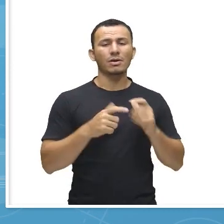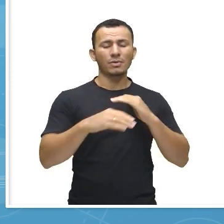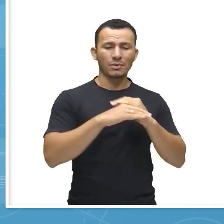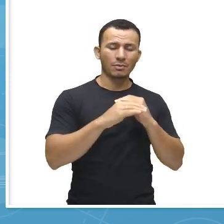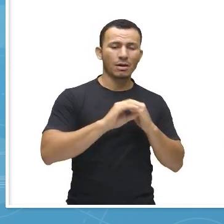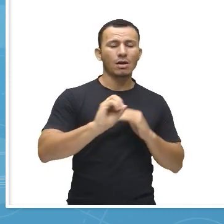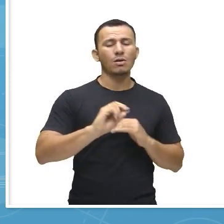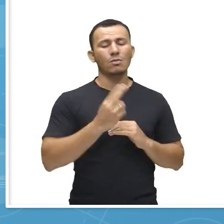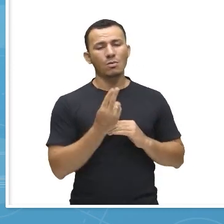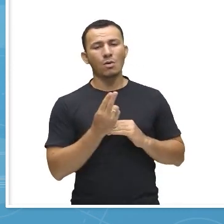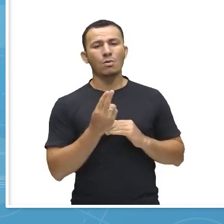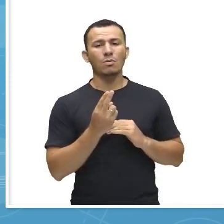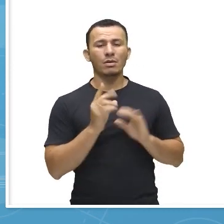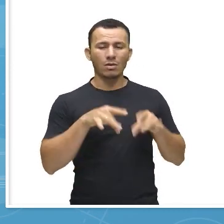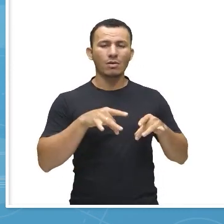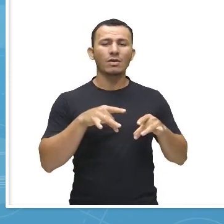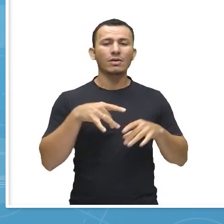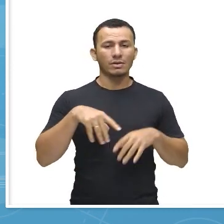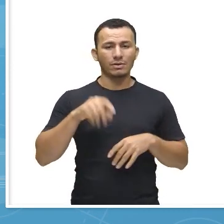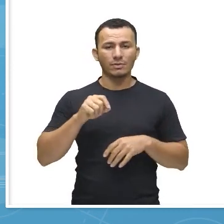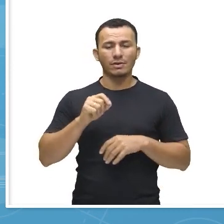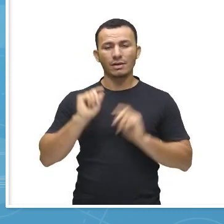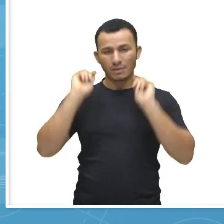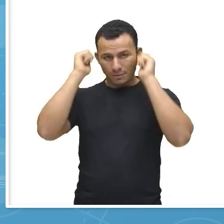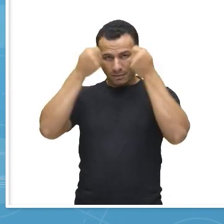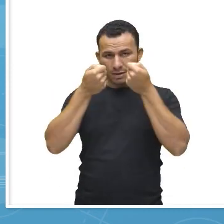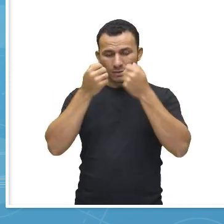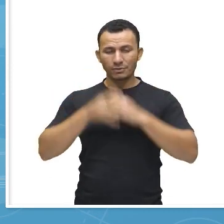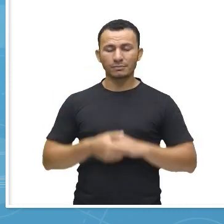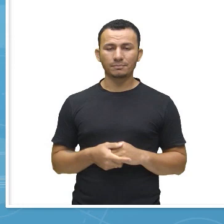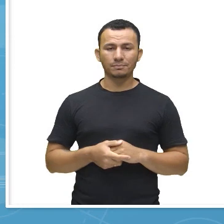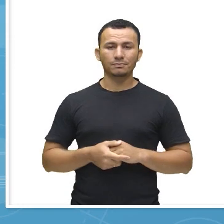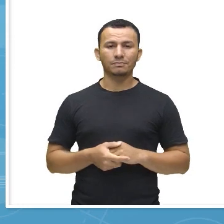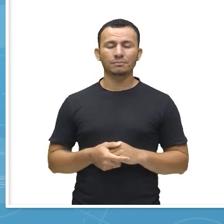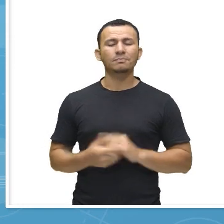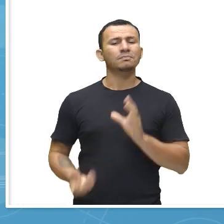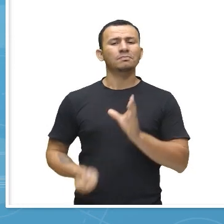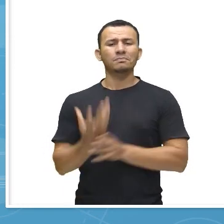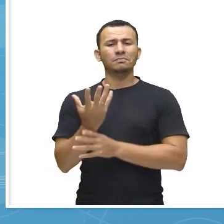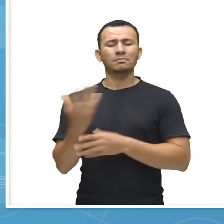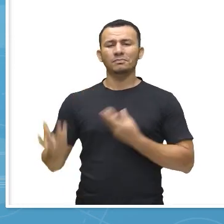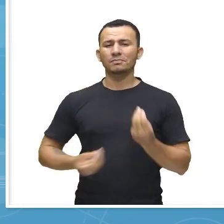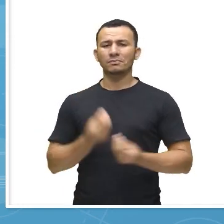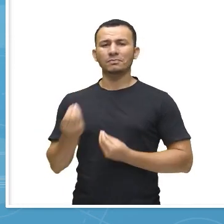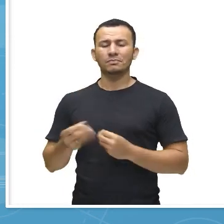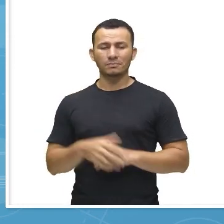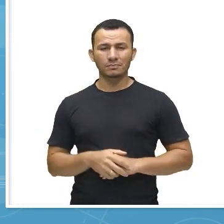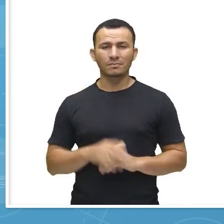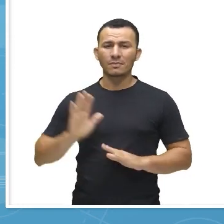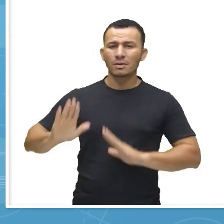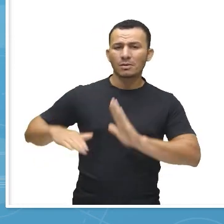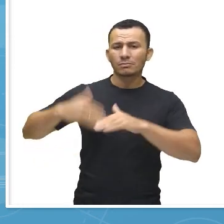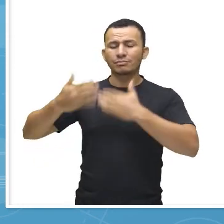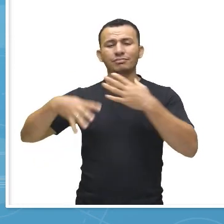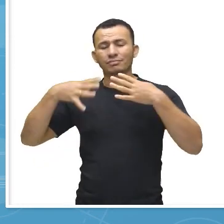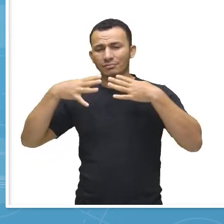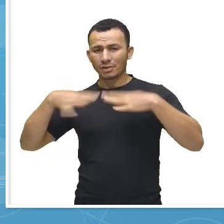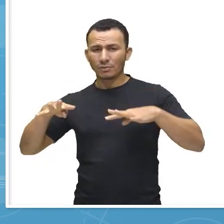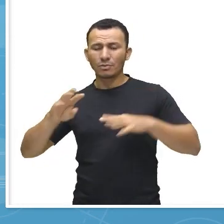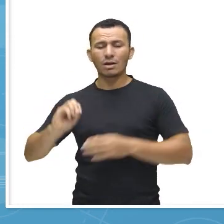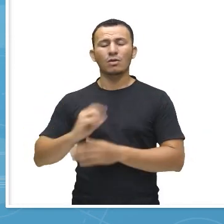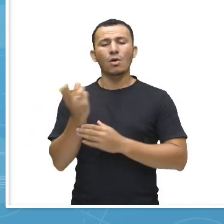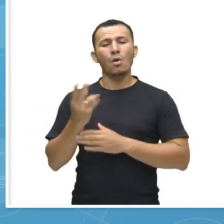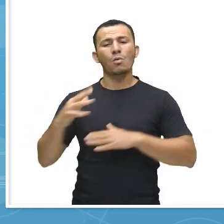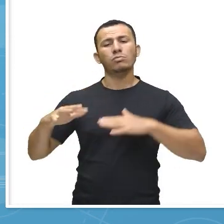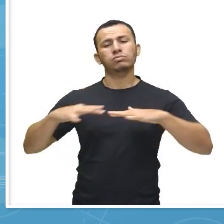ou menor que a Groenlândia. E como elas se formaram? Elas surgiram da evolução natural ou geológica